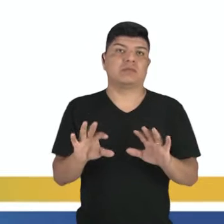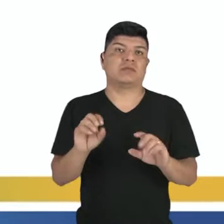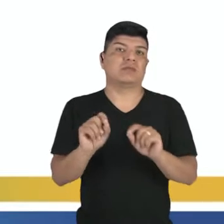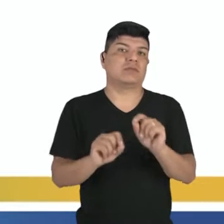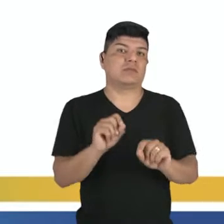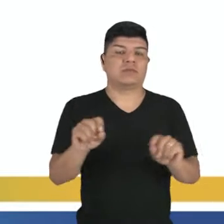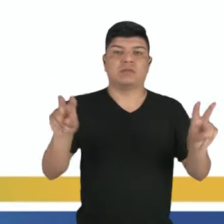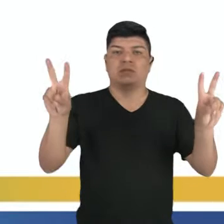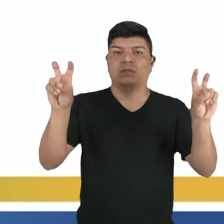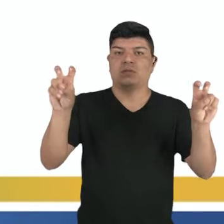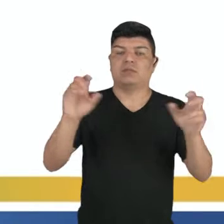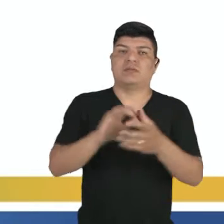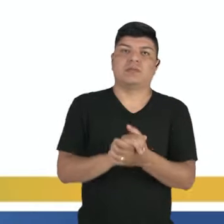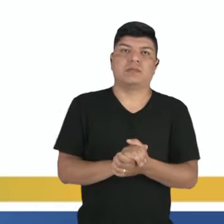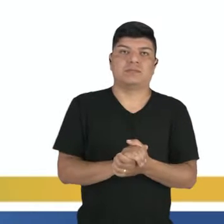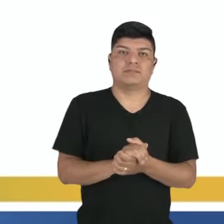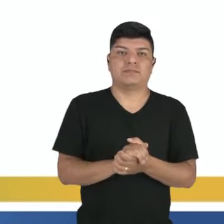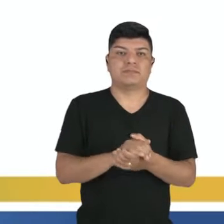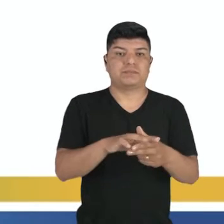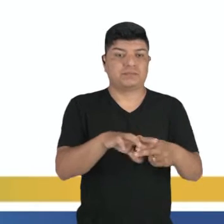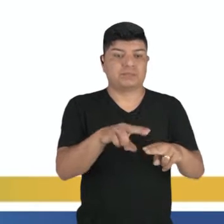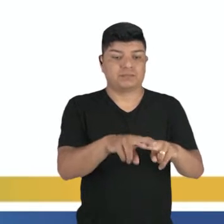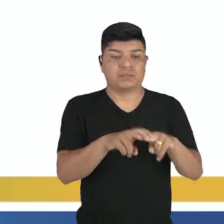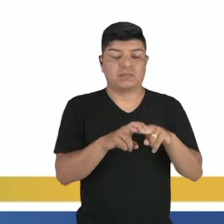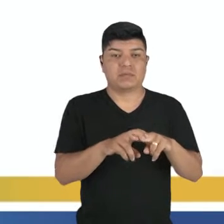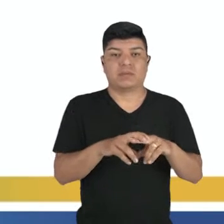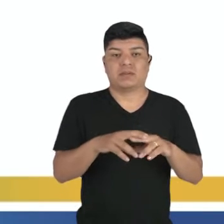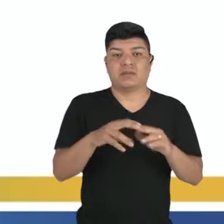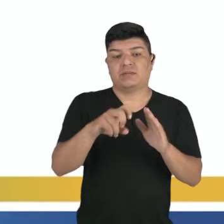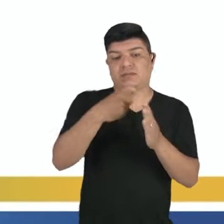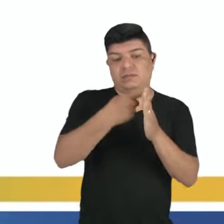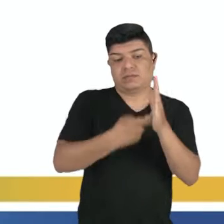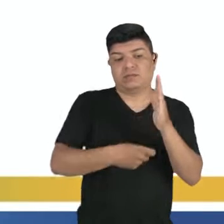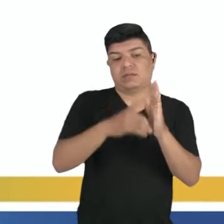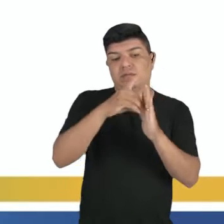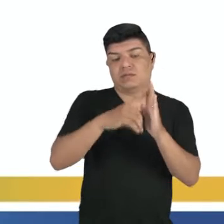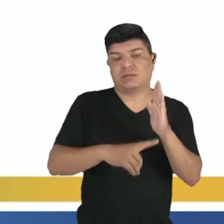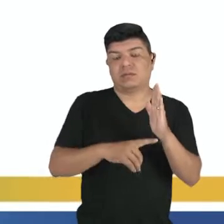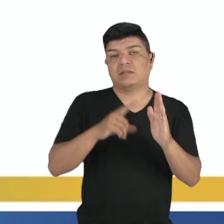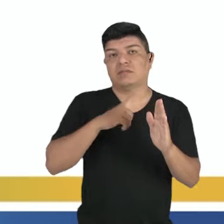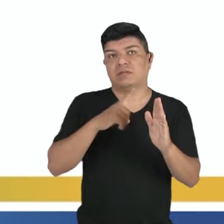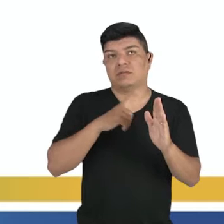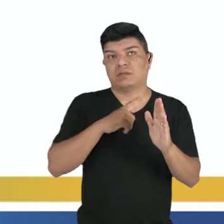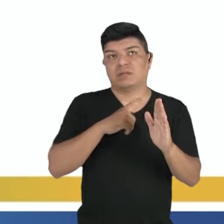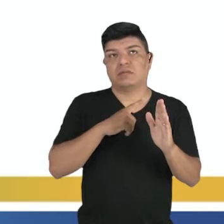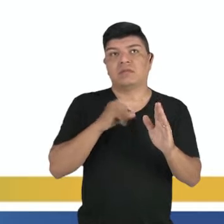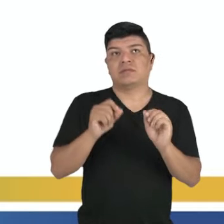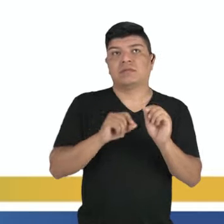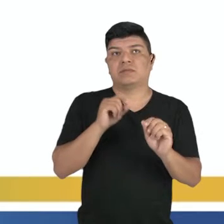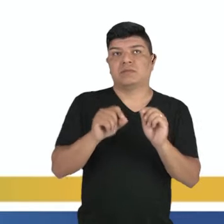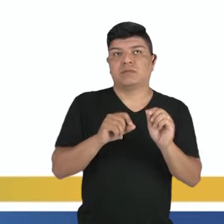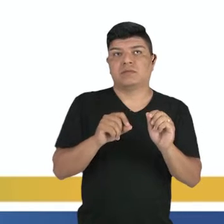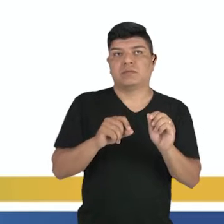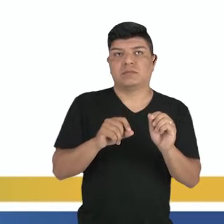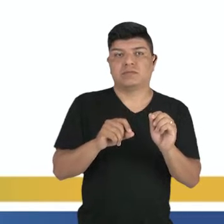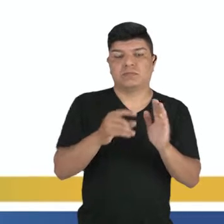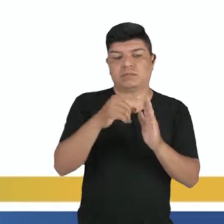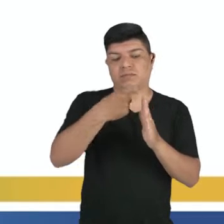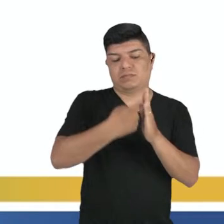do tema. É isso que lá na redação do Enem vai pedir, um texto dissertativo